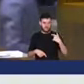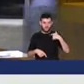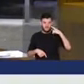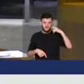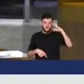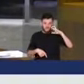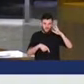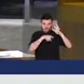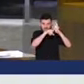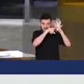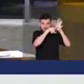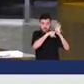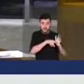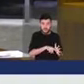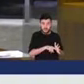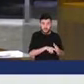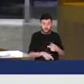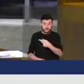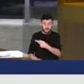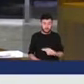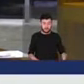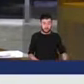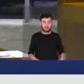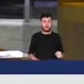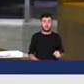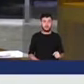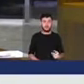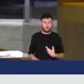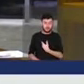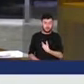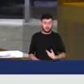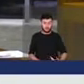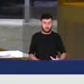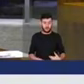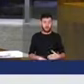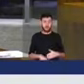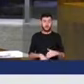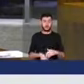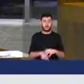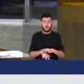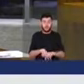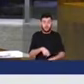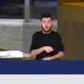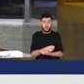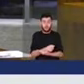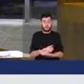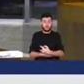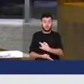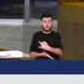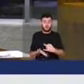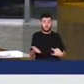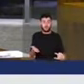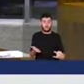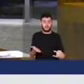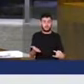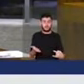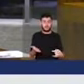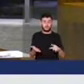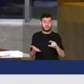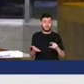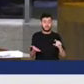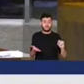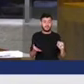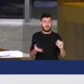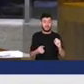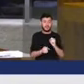Esse governo é tão corrupto que o primeiro documento que tem 100 anos de sigilo é o coquetel da